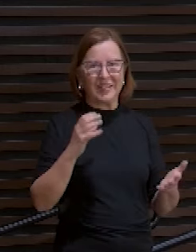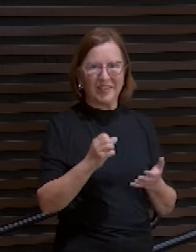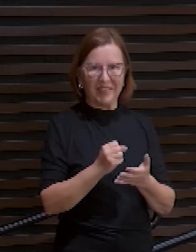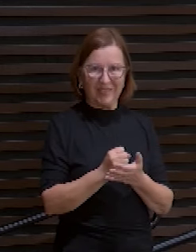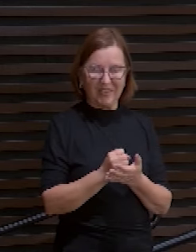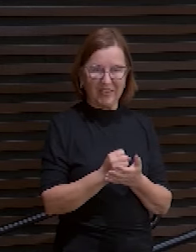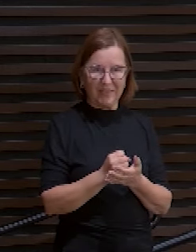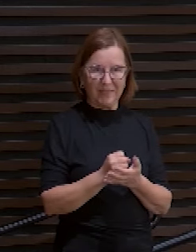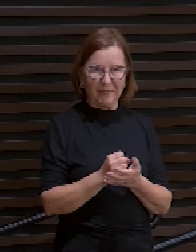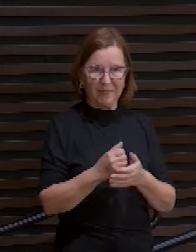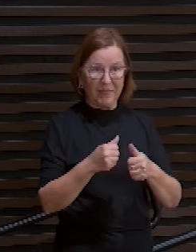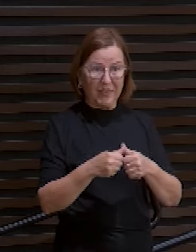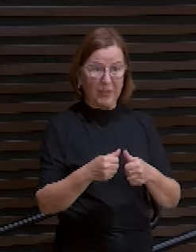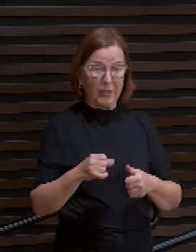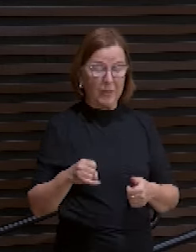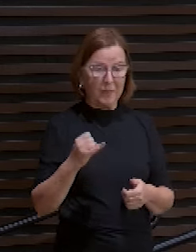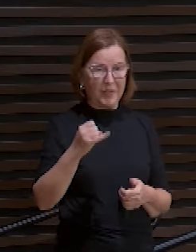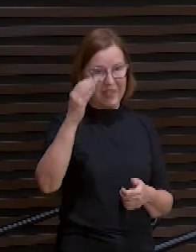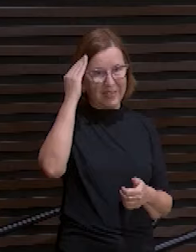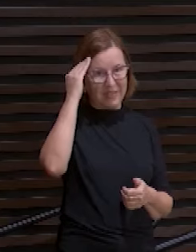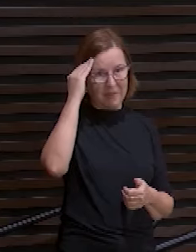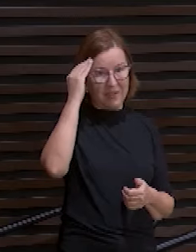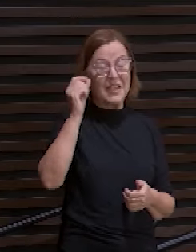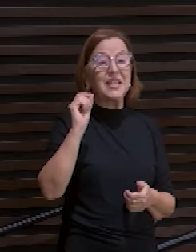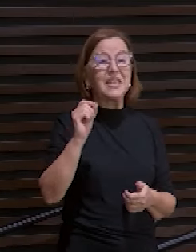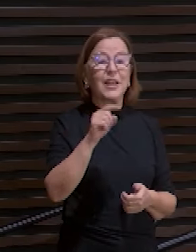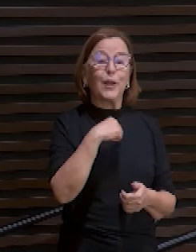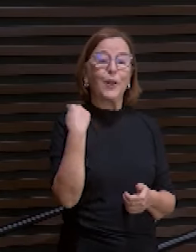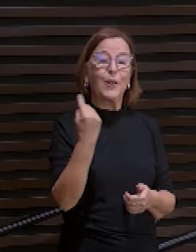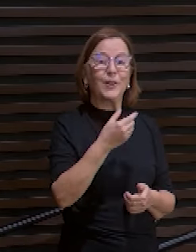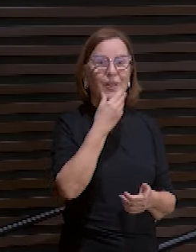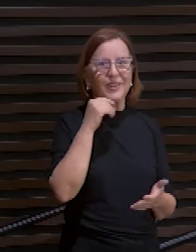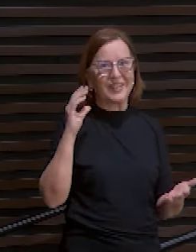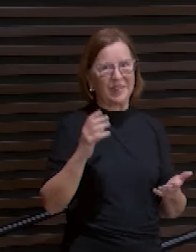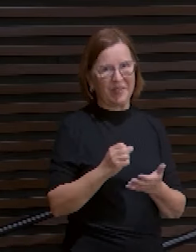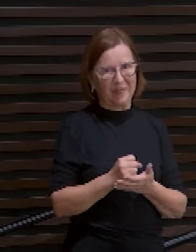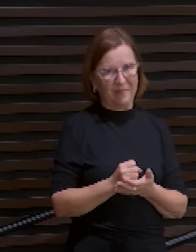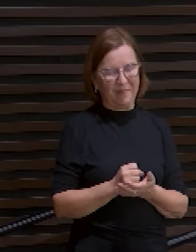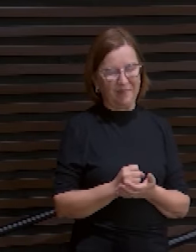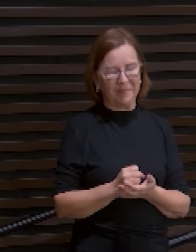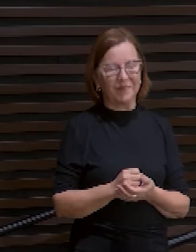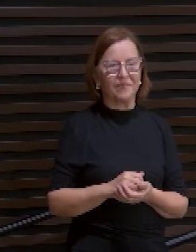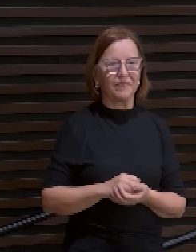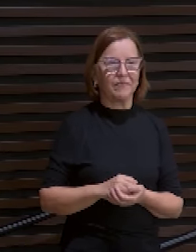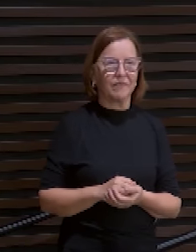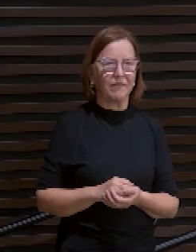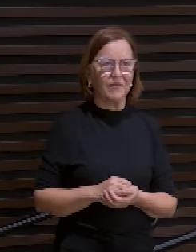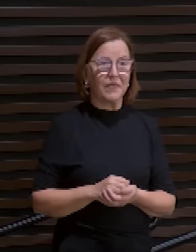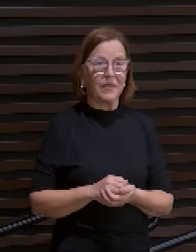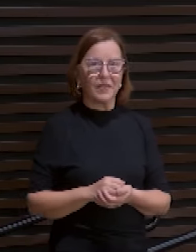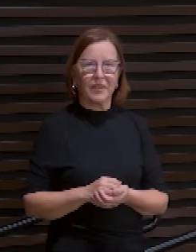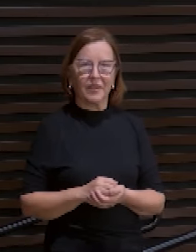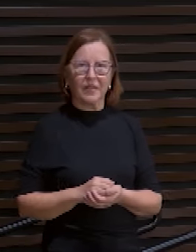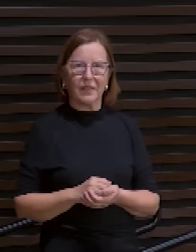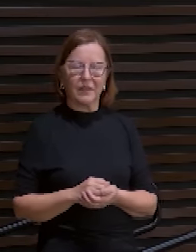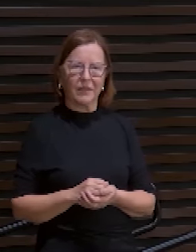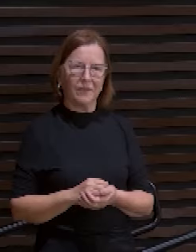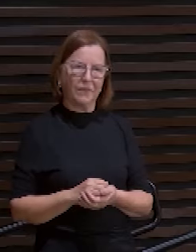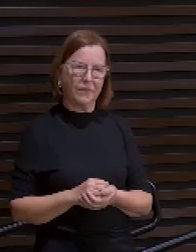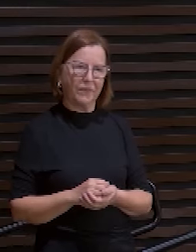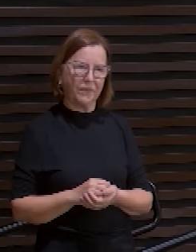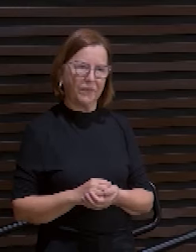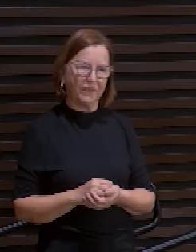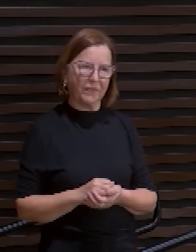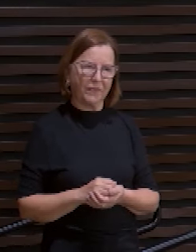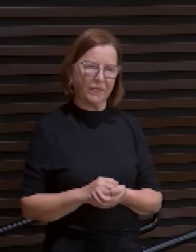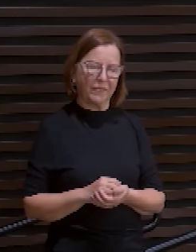que é importante sabermos quem é o nosso salvador mas deve recuar ante toda a